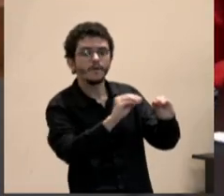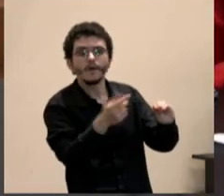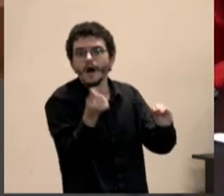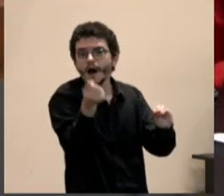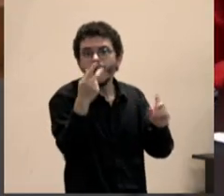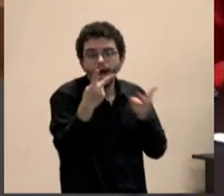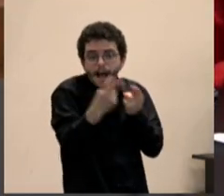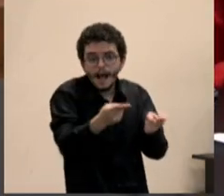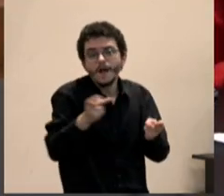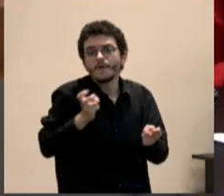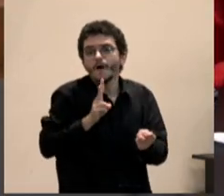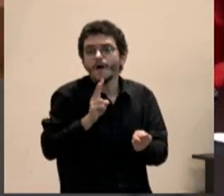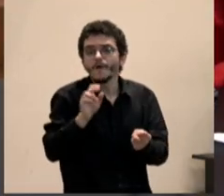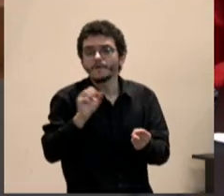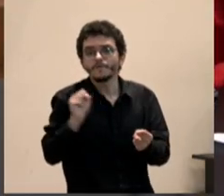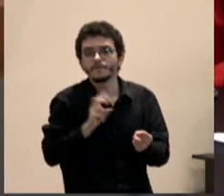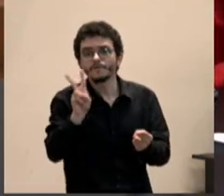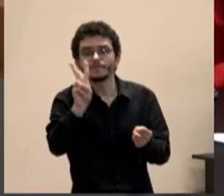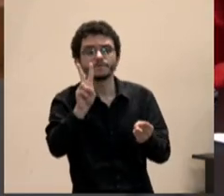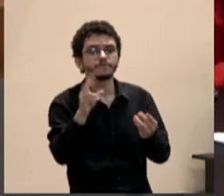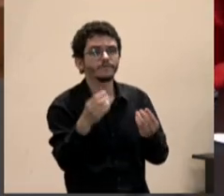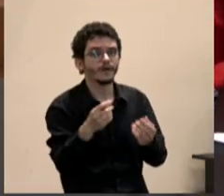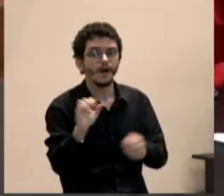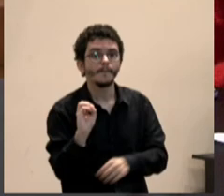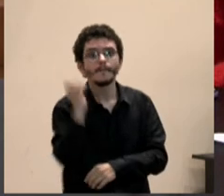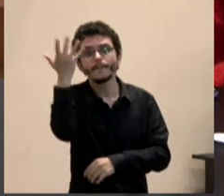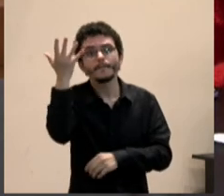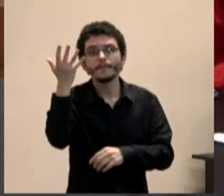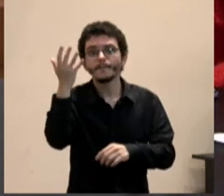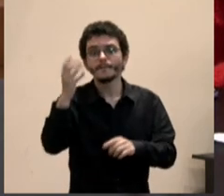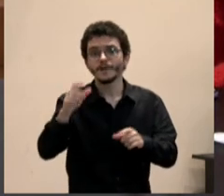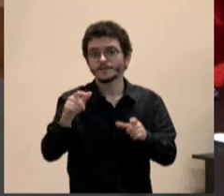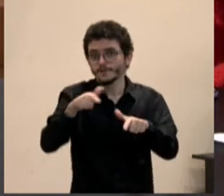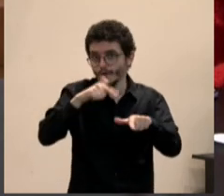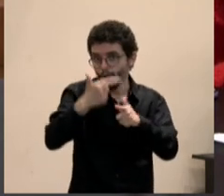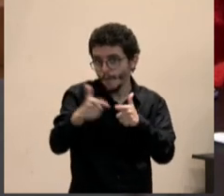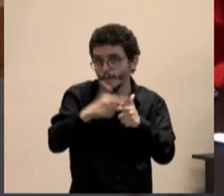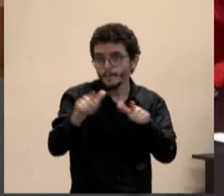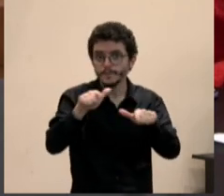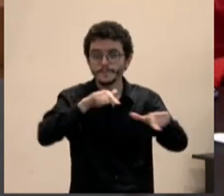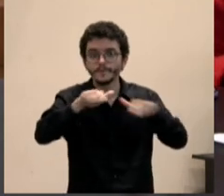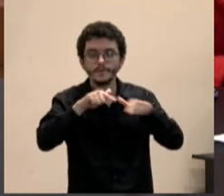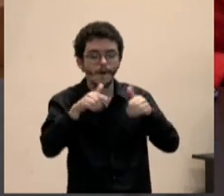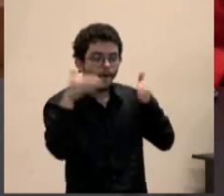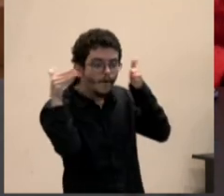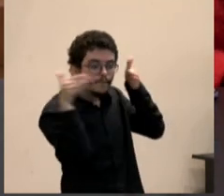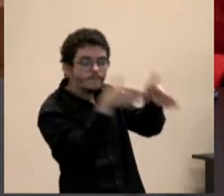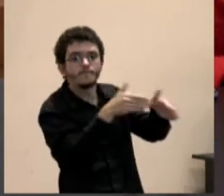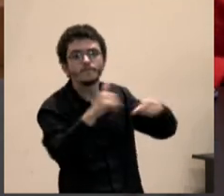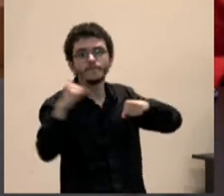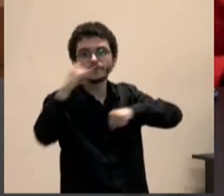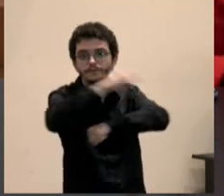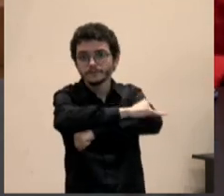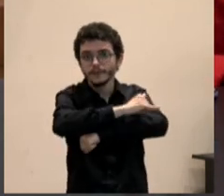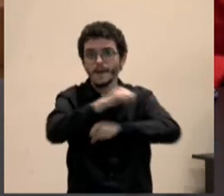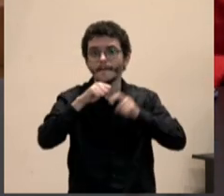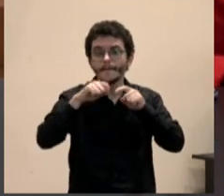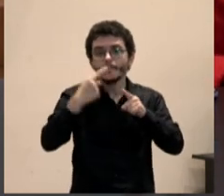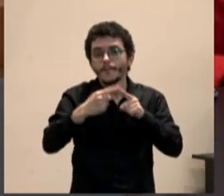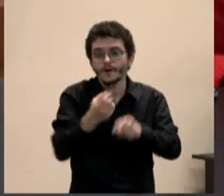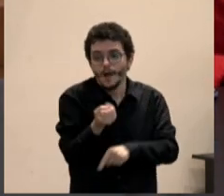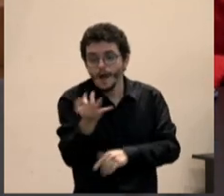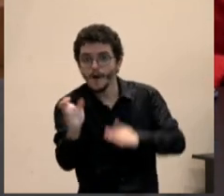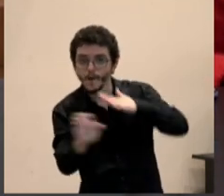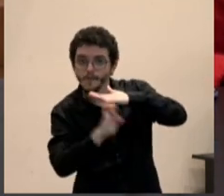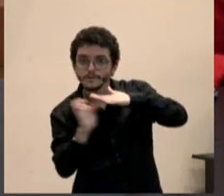resolver o problema da carreira, colocou no aeroporto, que talvez alguns empresários, sim, vão estar voando naquele aeroporto.